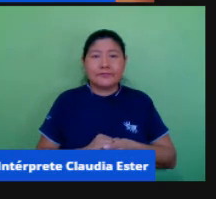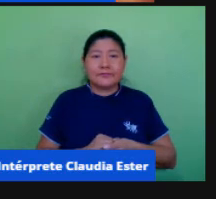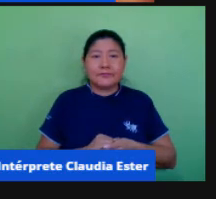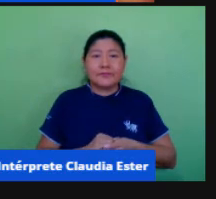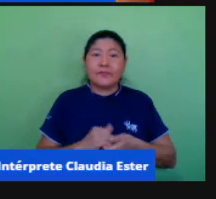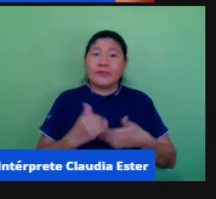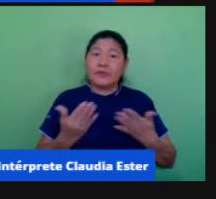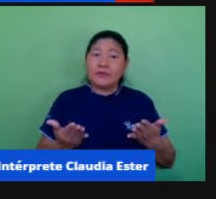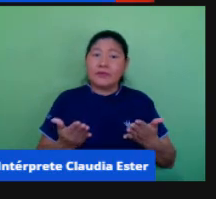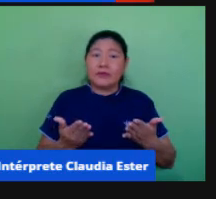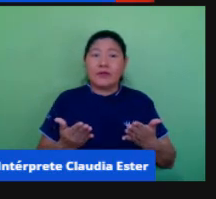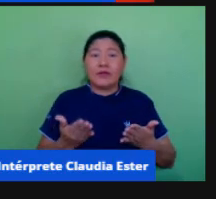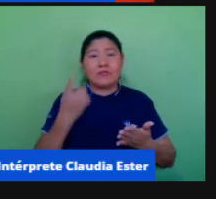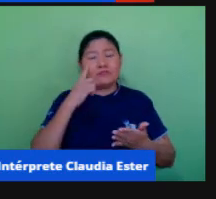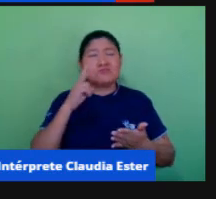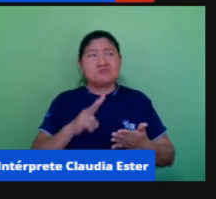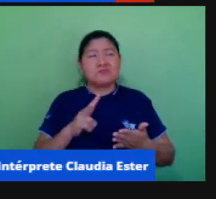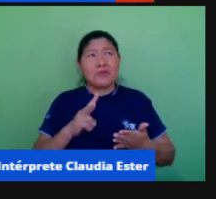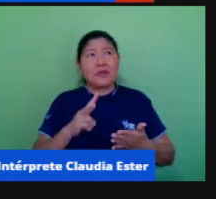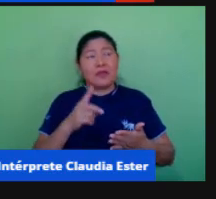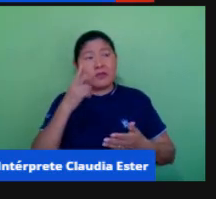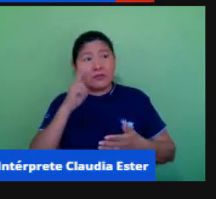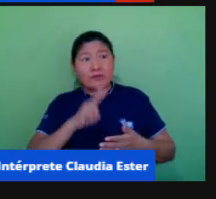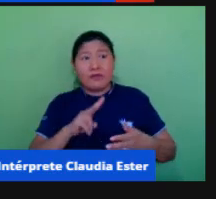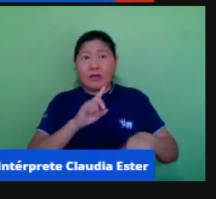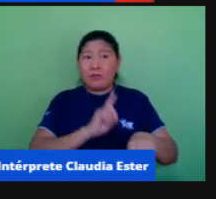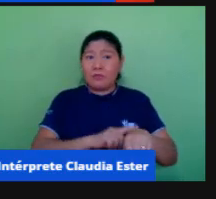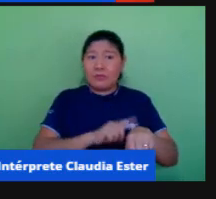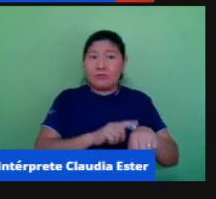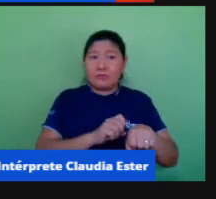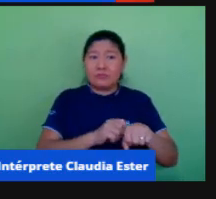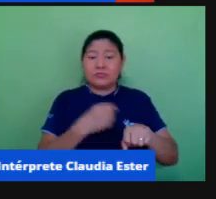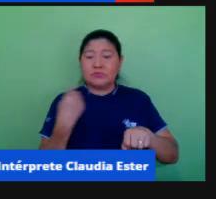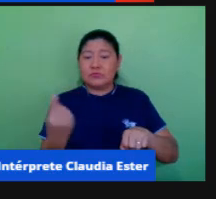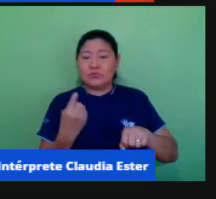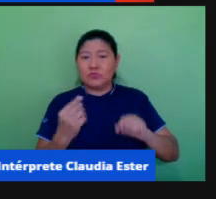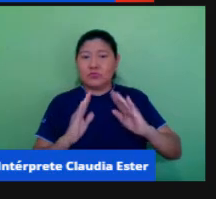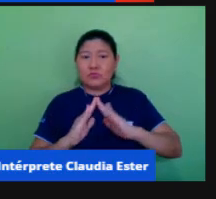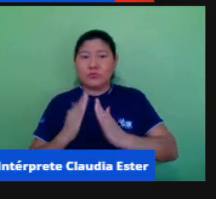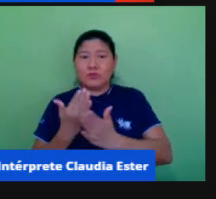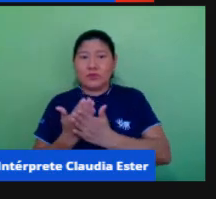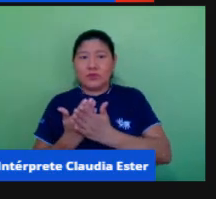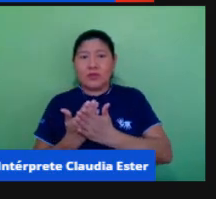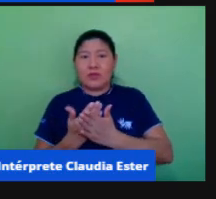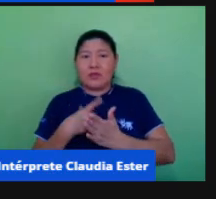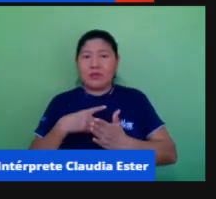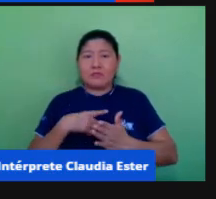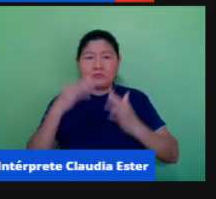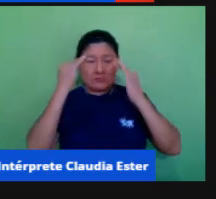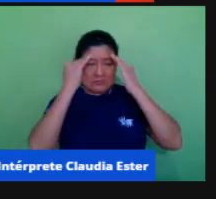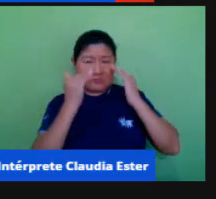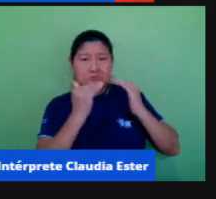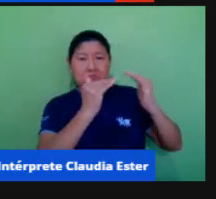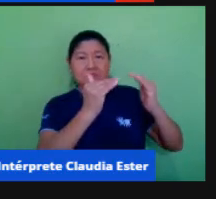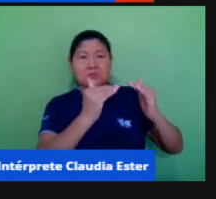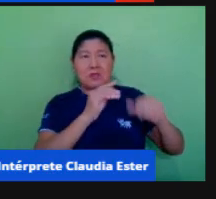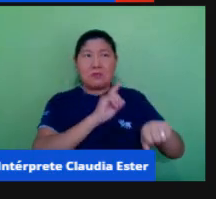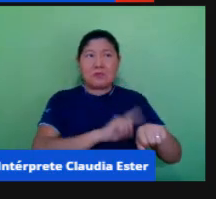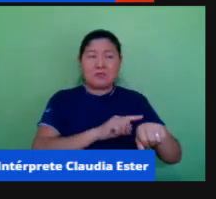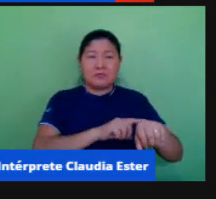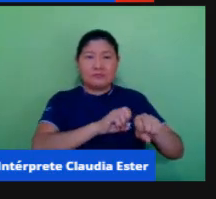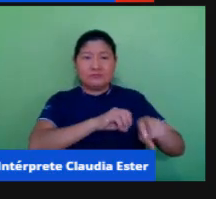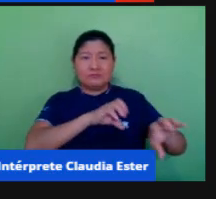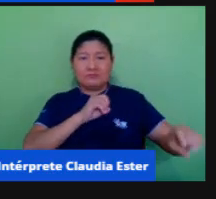Olha aí, ó. Devido ao isolamento social, as atividades a serem realizadas em casa podem respeitar os princípios do ensino híbrido, alternando-se